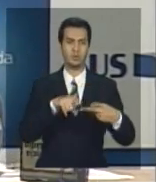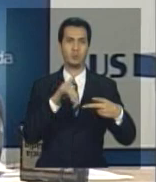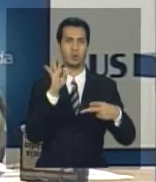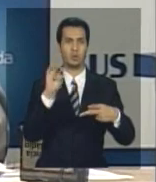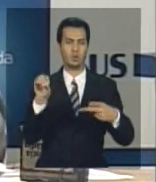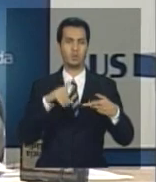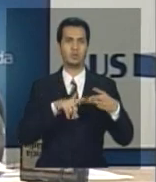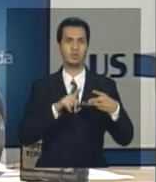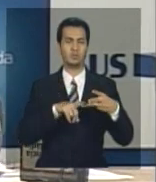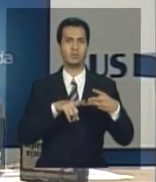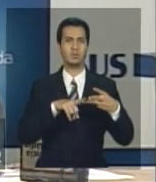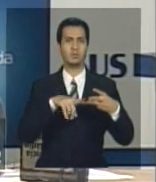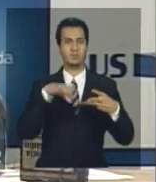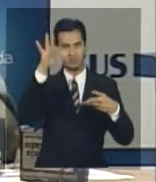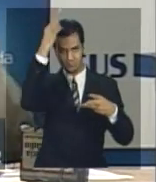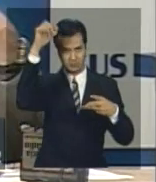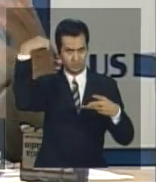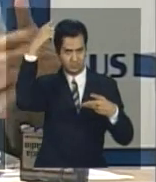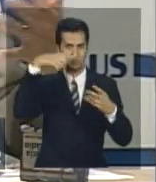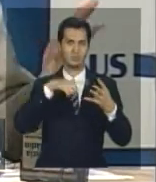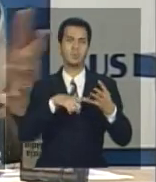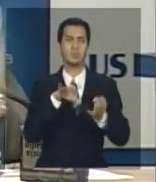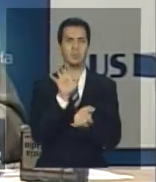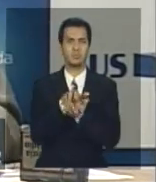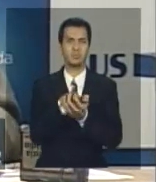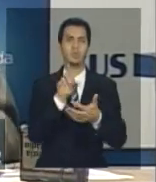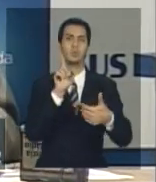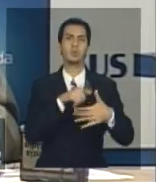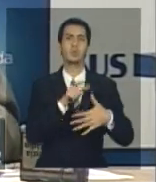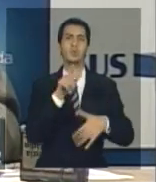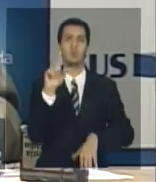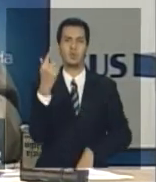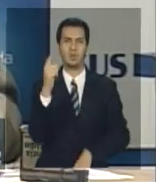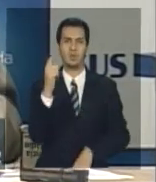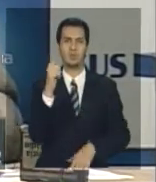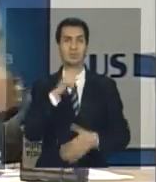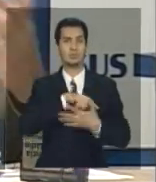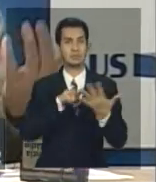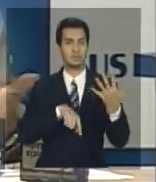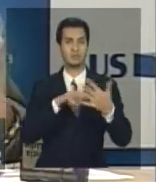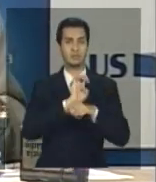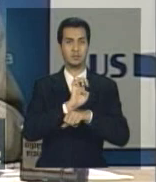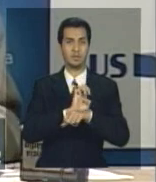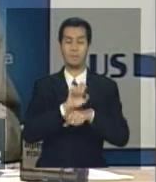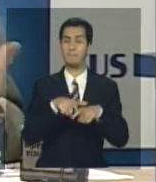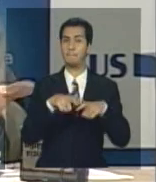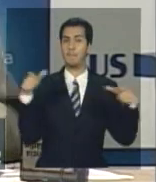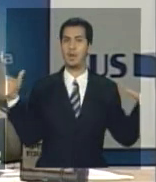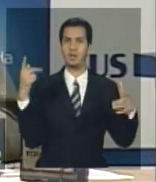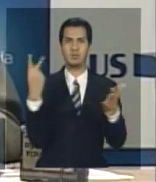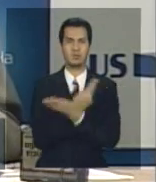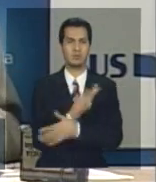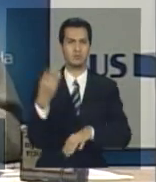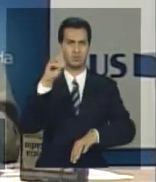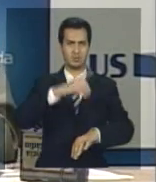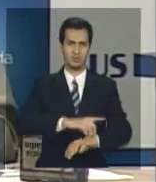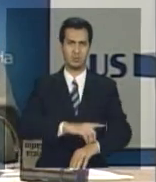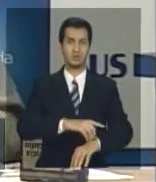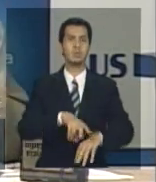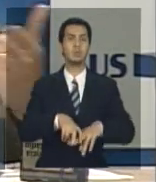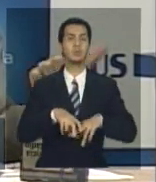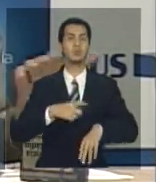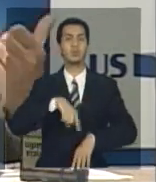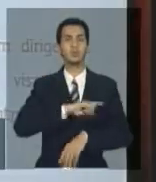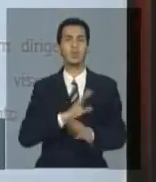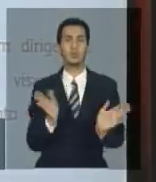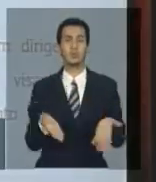Espírito Santo, Pernambuco e Goiás, que são os estados com maior transmissão, e estamos, como eu falei, com esse processo constante